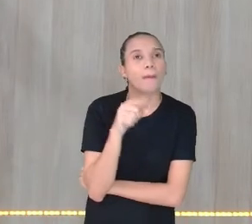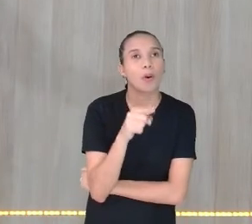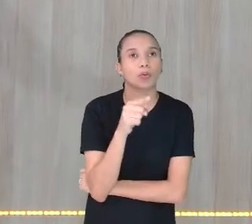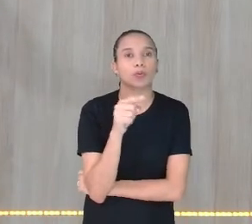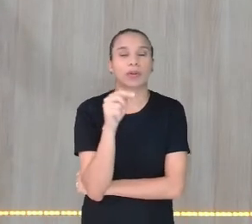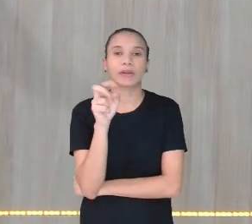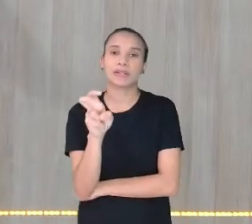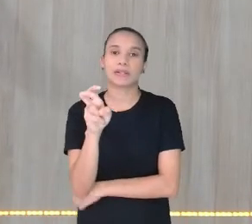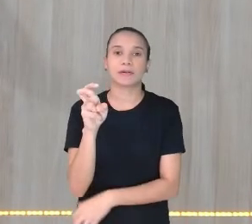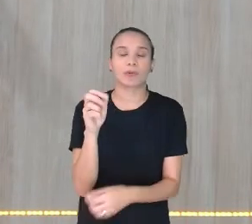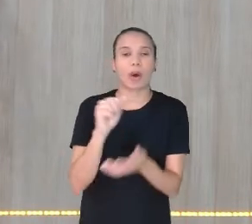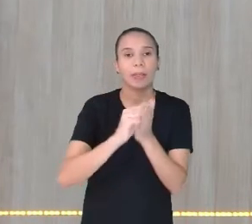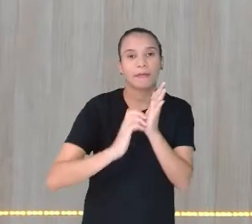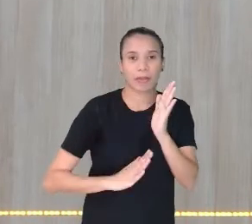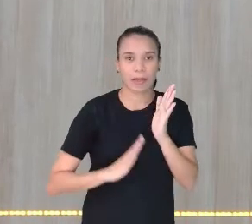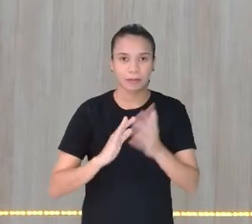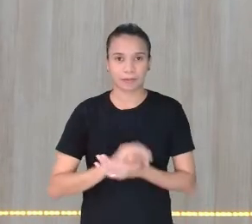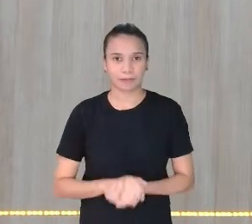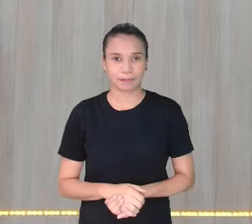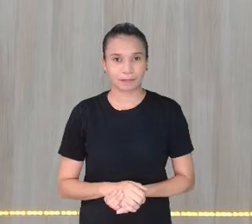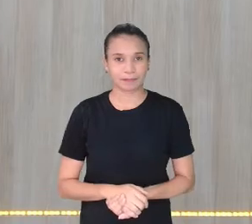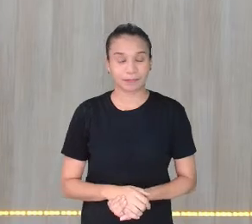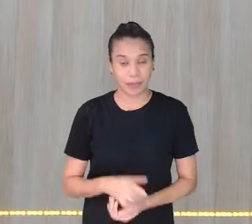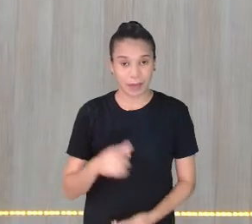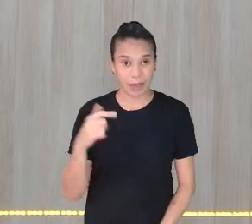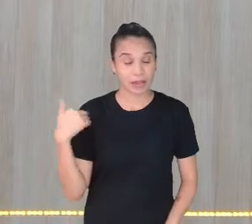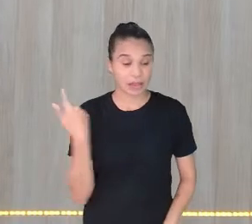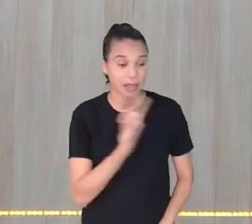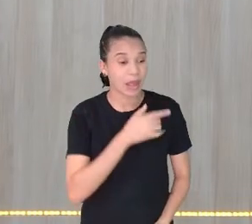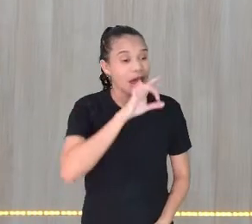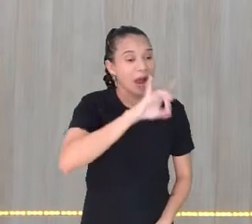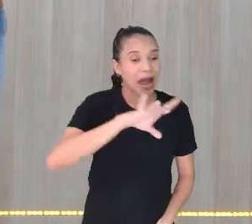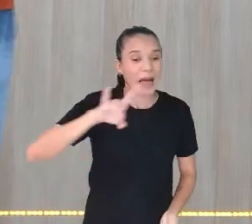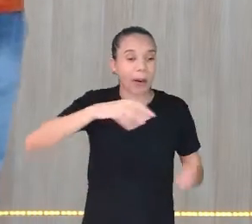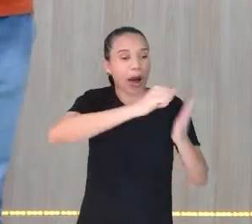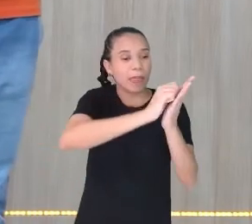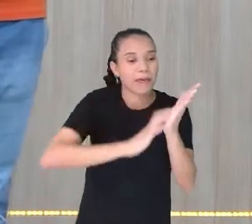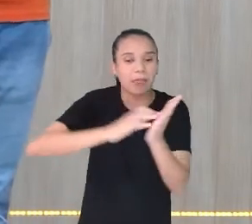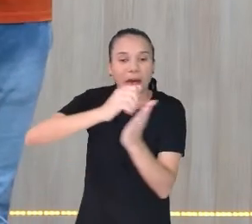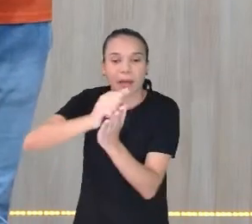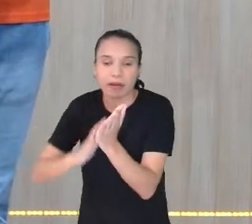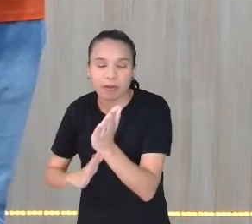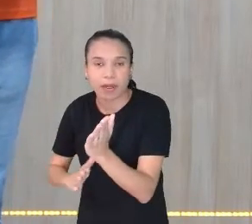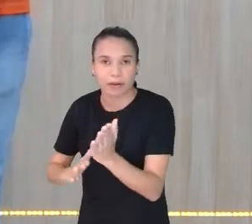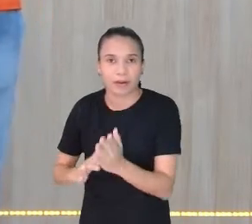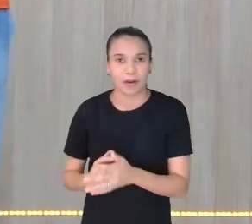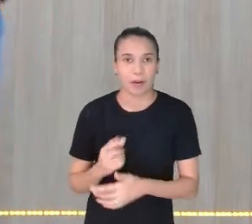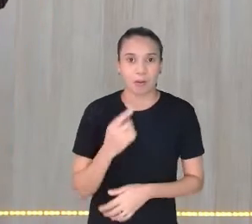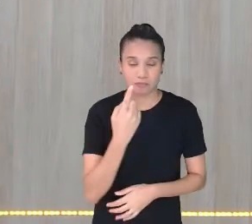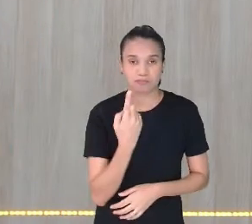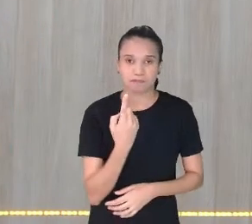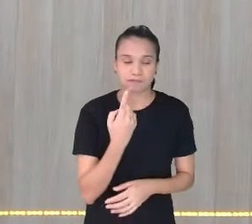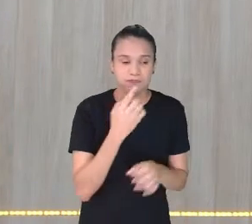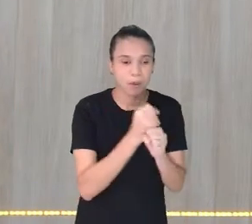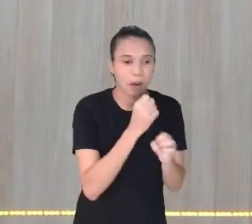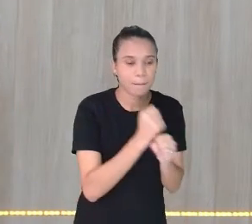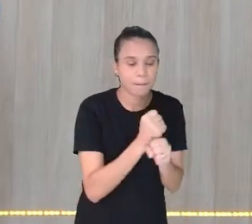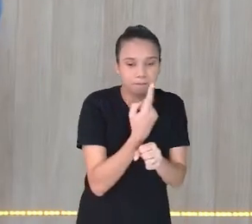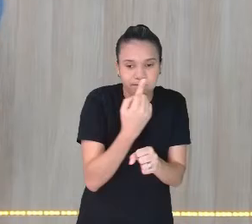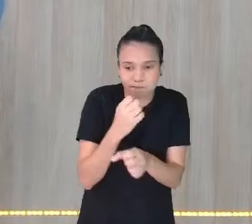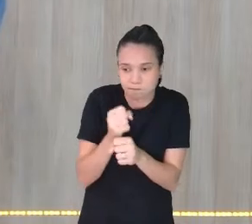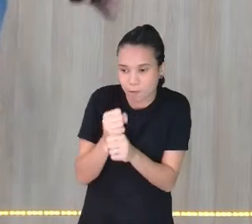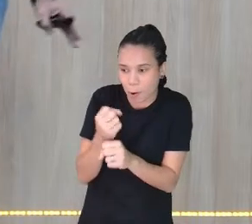5 trabalhos. E eu pergunto para você, cada trabalho vai valer quantos pontos? Você faz esse cálculo aí de cabeça.